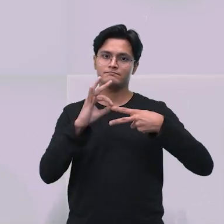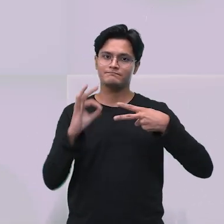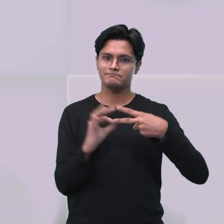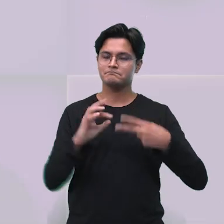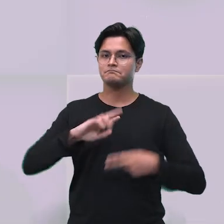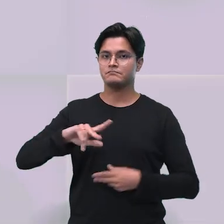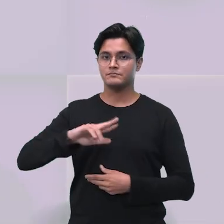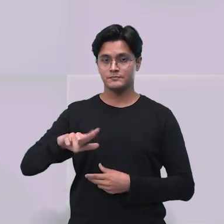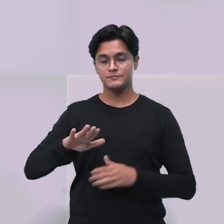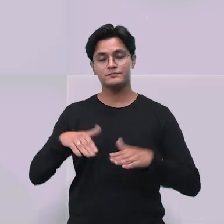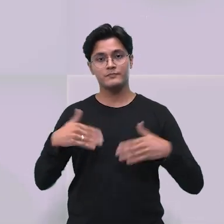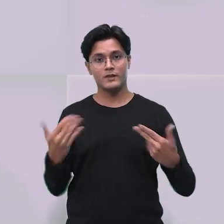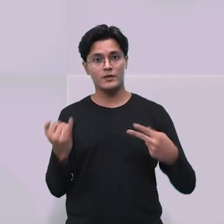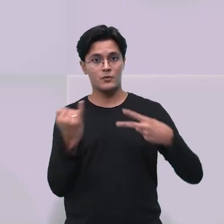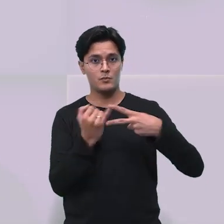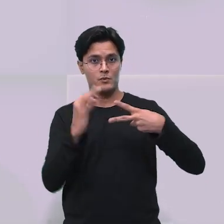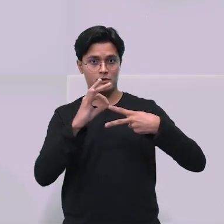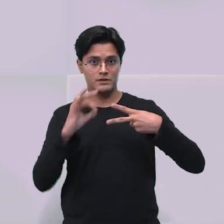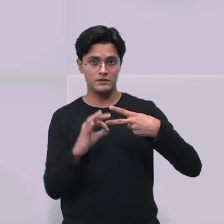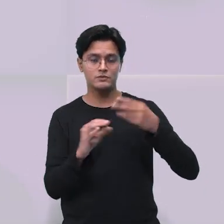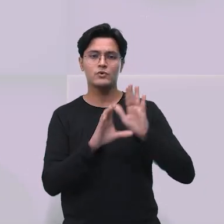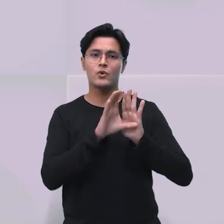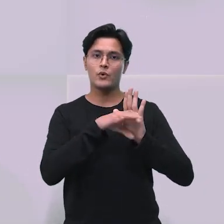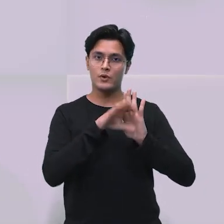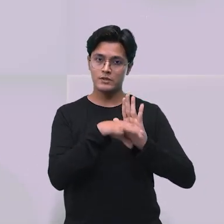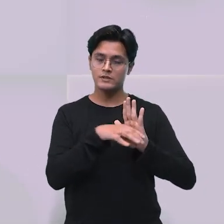entender a definição de polígono, a gente precisa primeiro